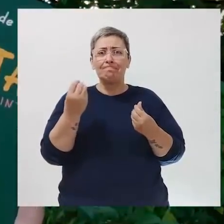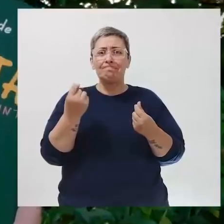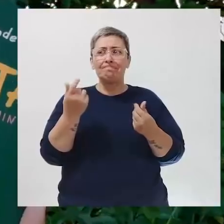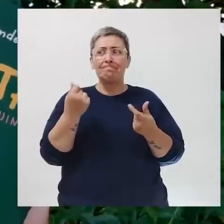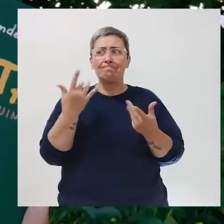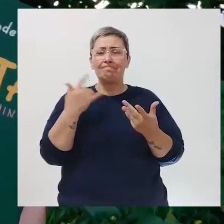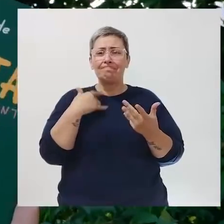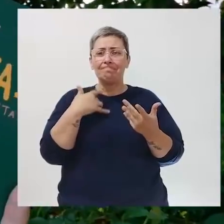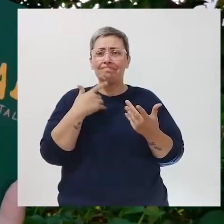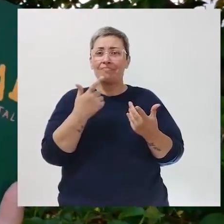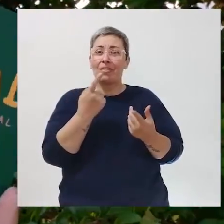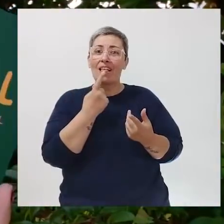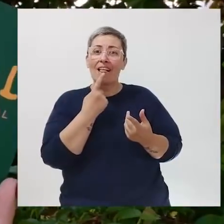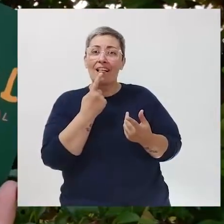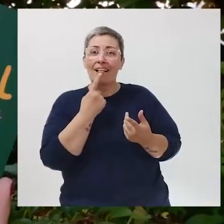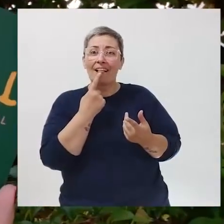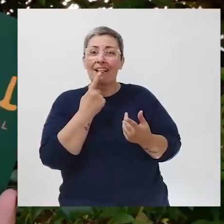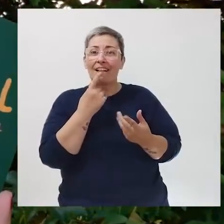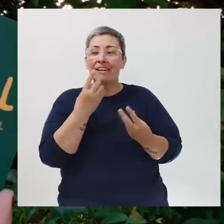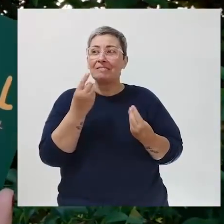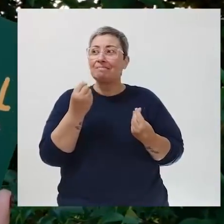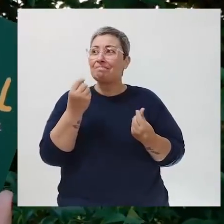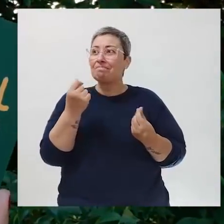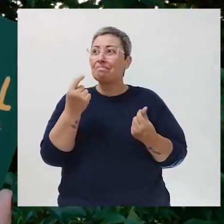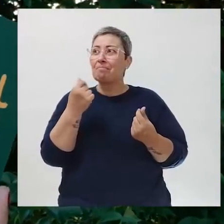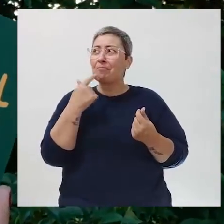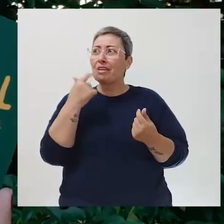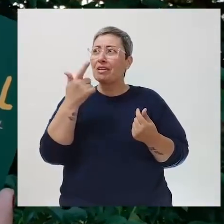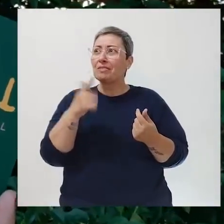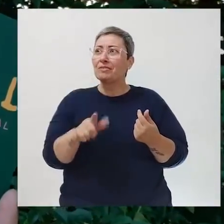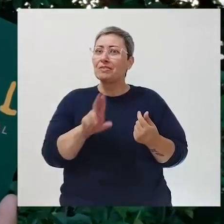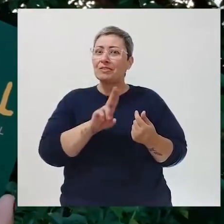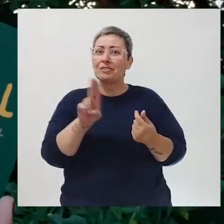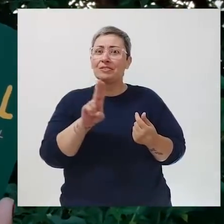Na ponta da língua, repito o nome